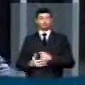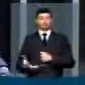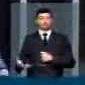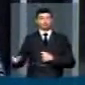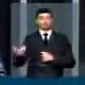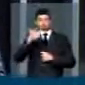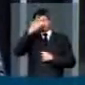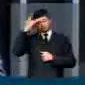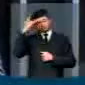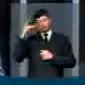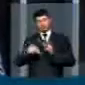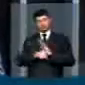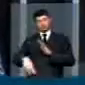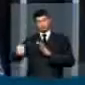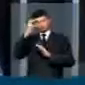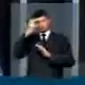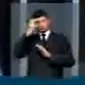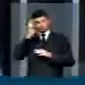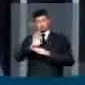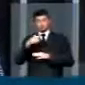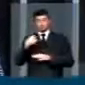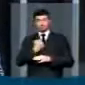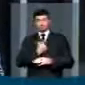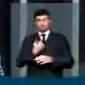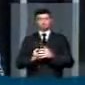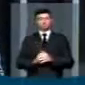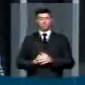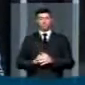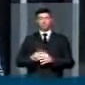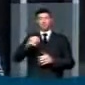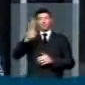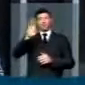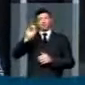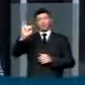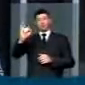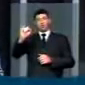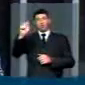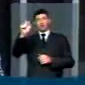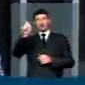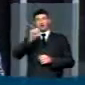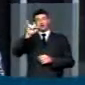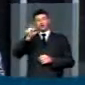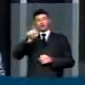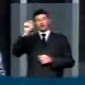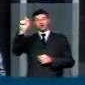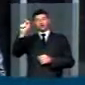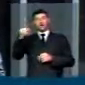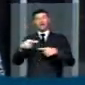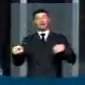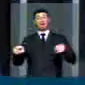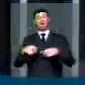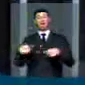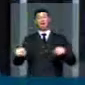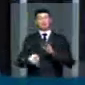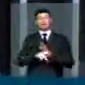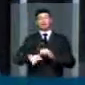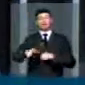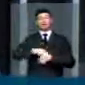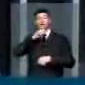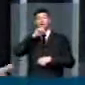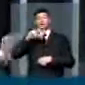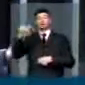grande referência da cultura no nosso estado. O Boi de Axixá é um dos bois de orquestra mais